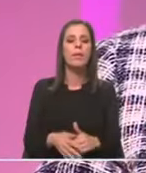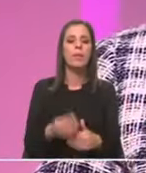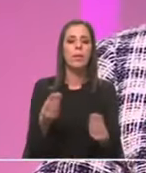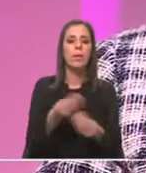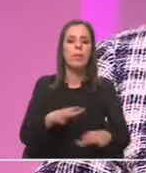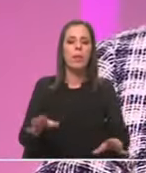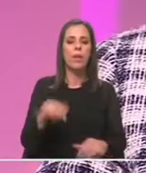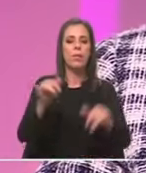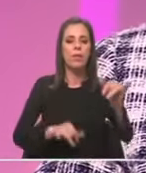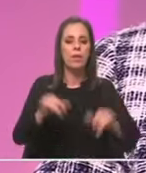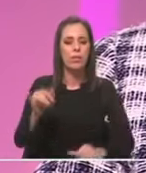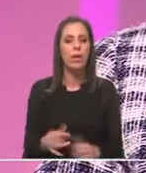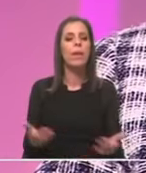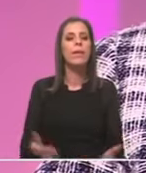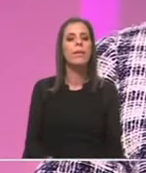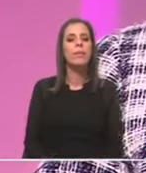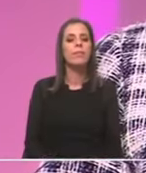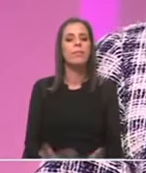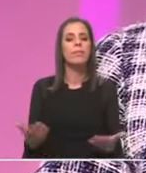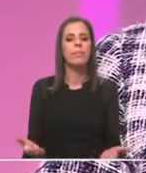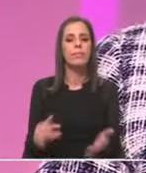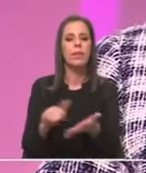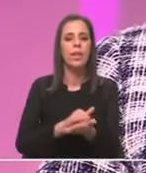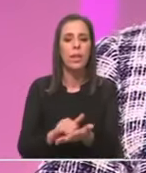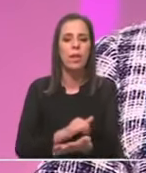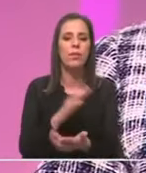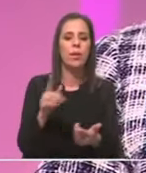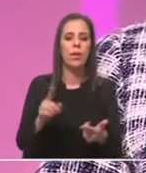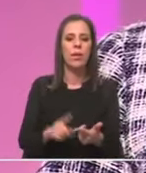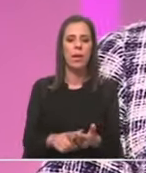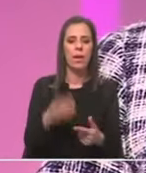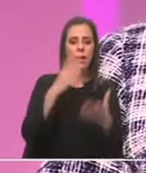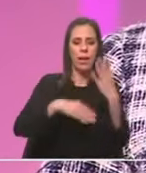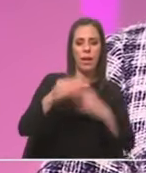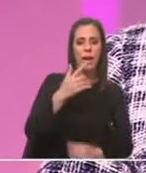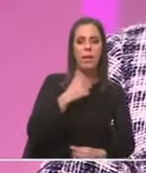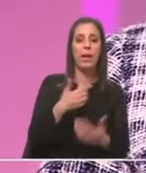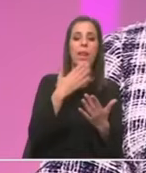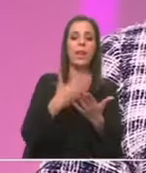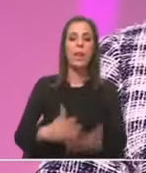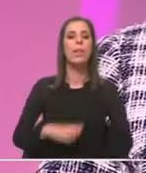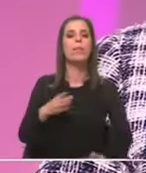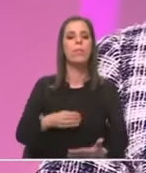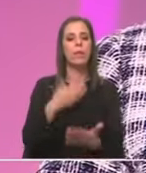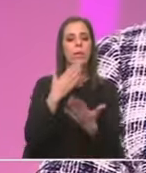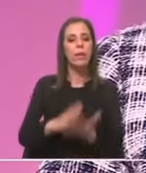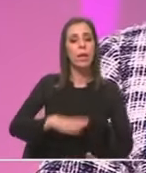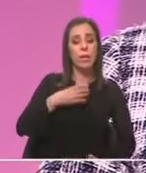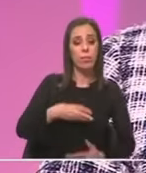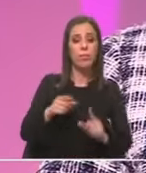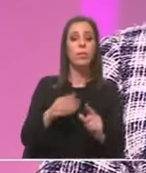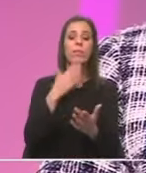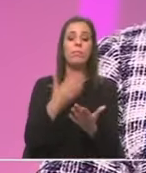Miúdos viajarem nomeadamente para Nova Iorque para aprender mundo lhe mundo não é dá-lhe mundo e